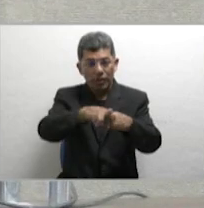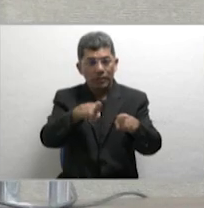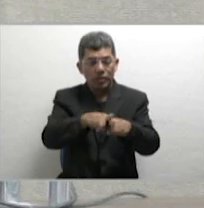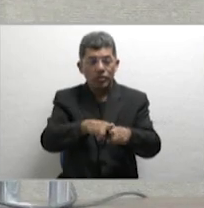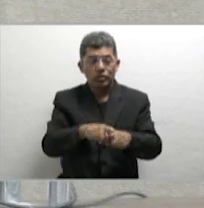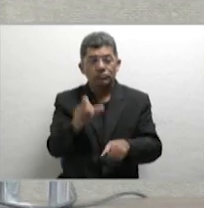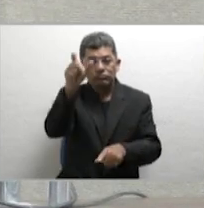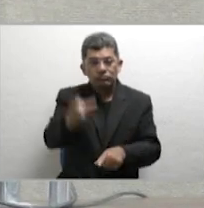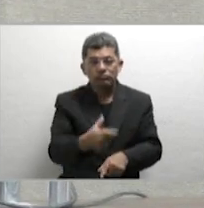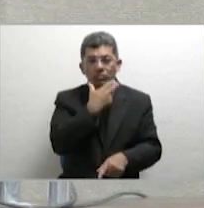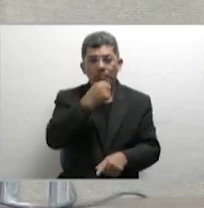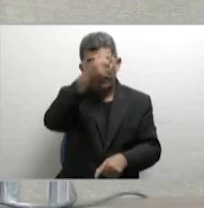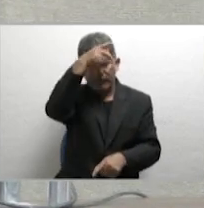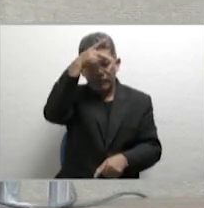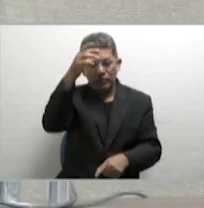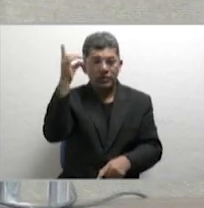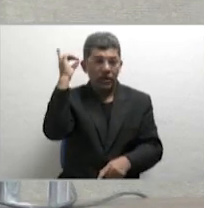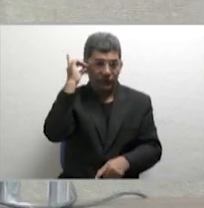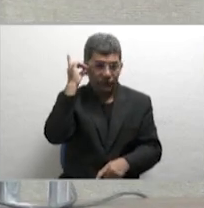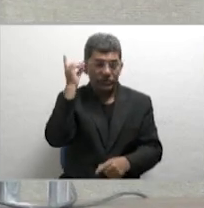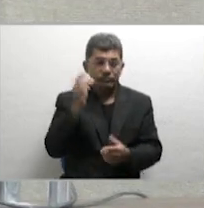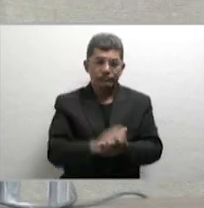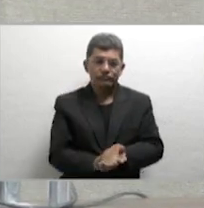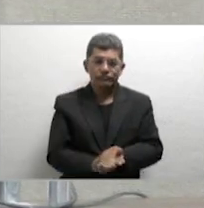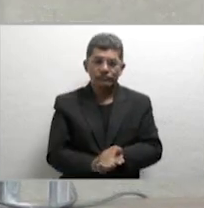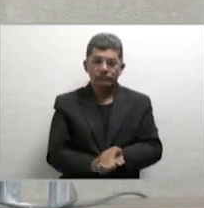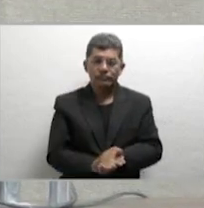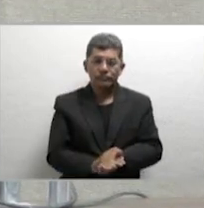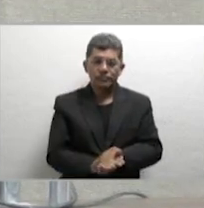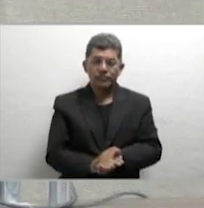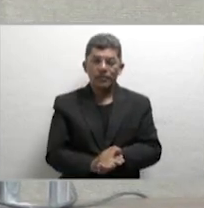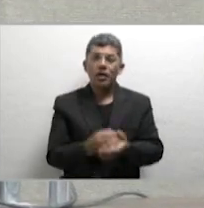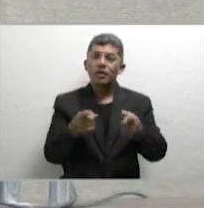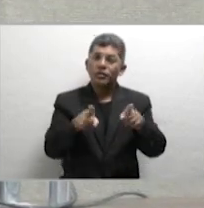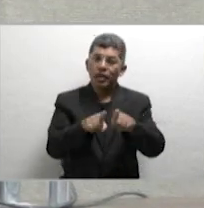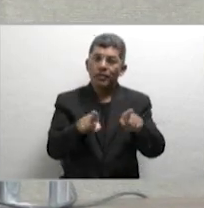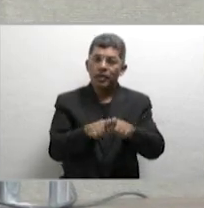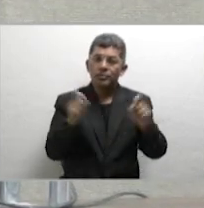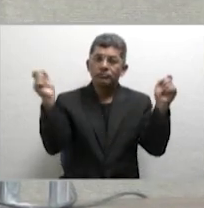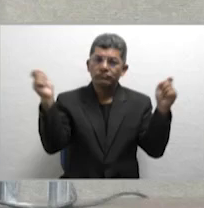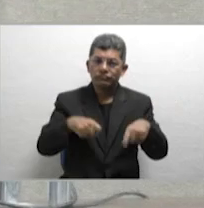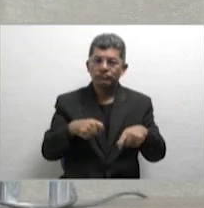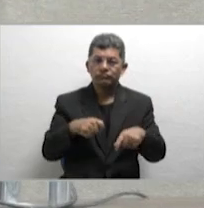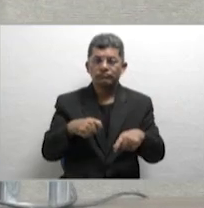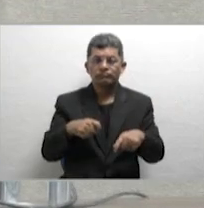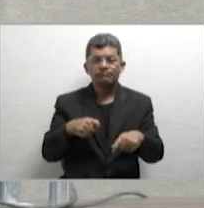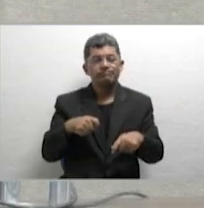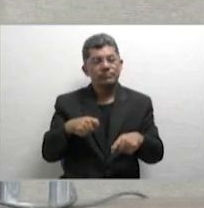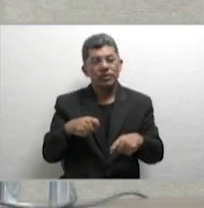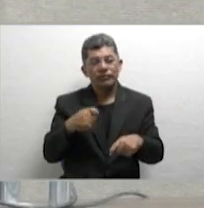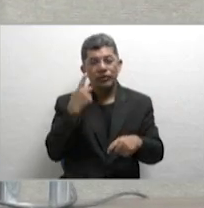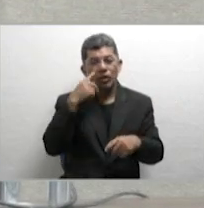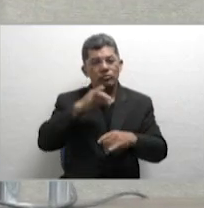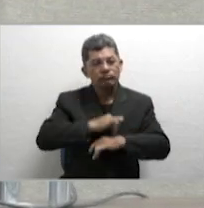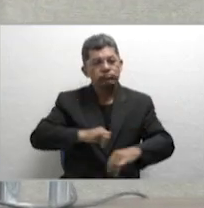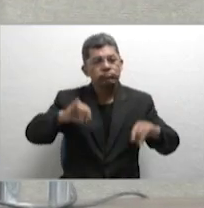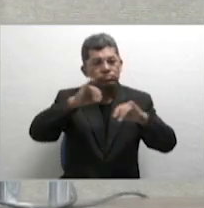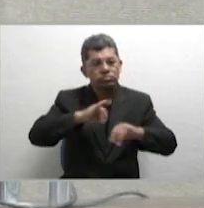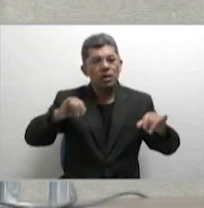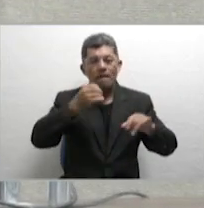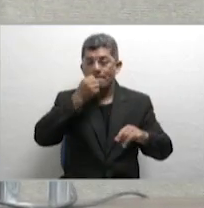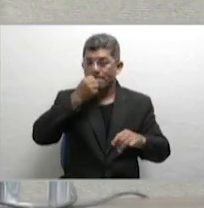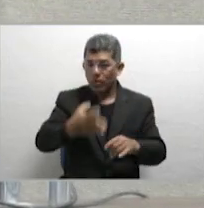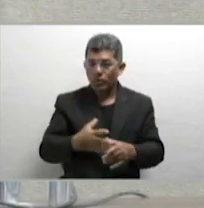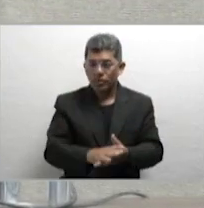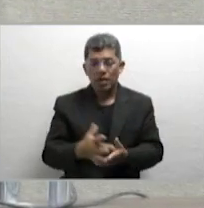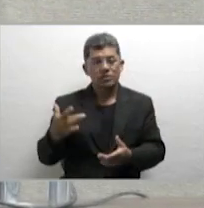os próximos quadrimestres também serão de notícias alvissareiras em relação